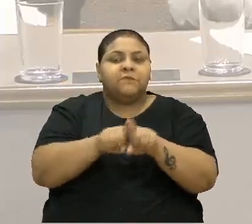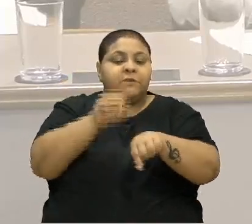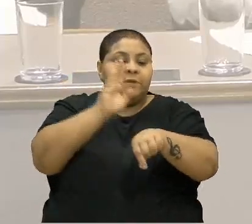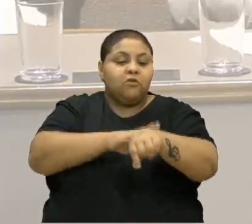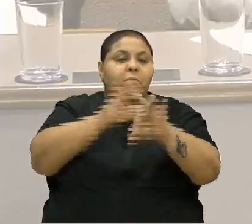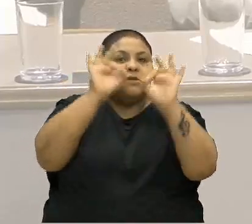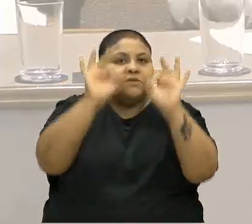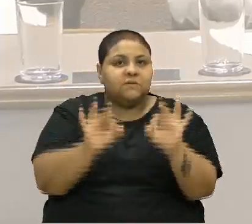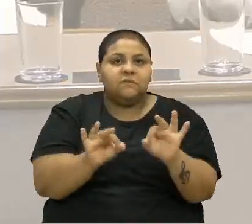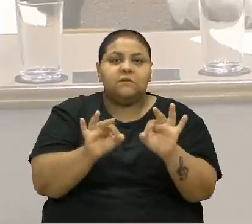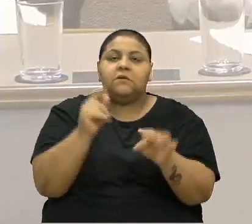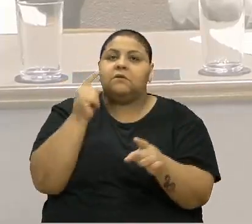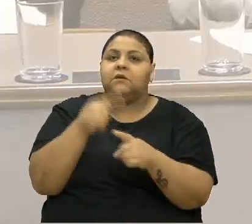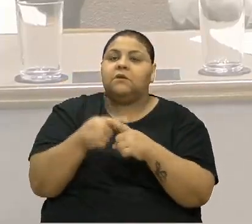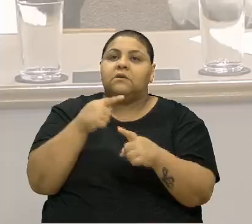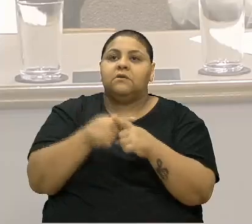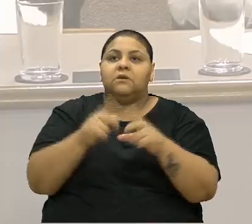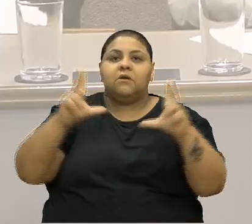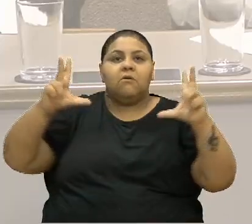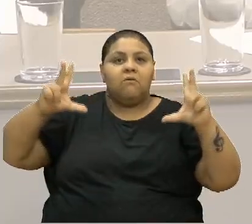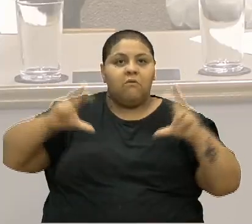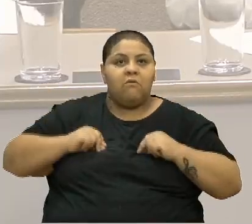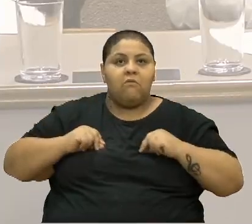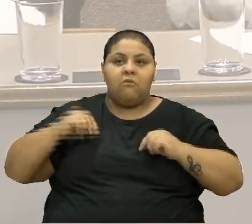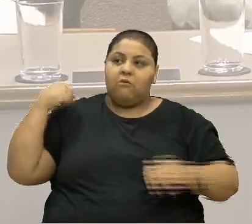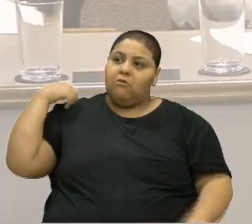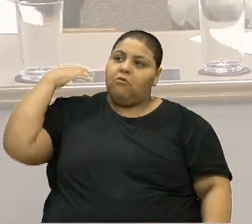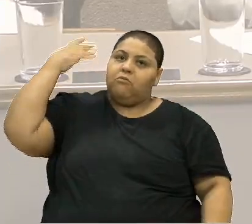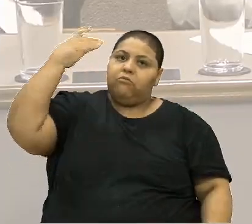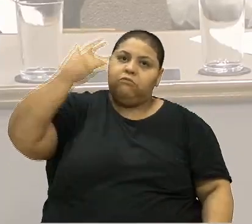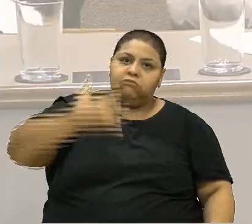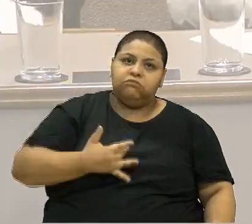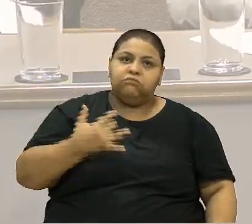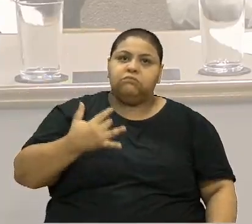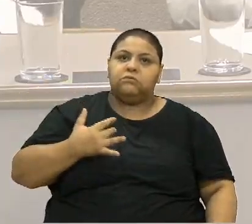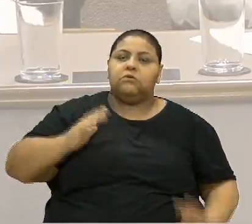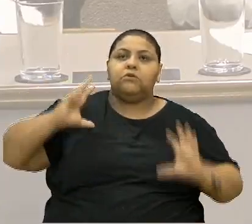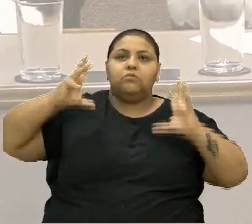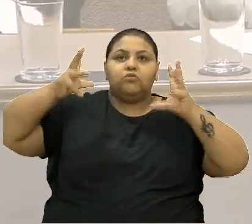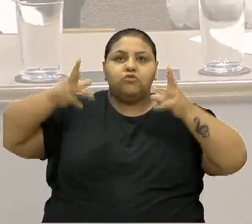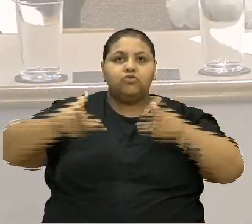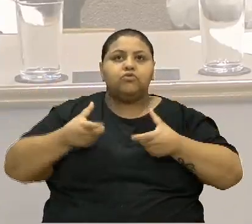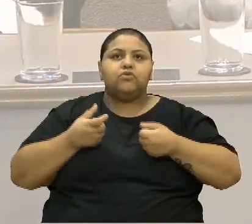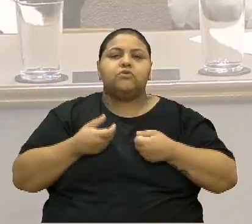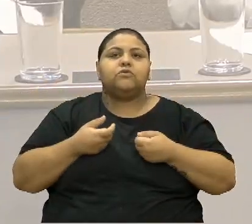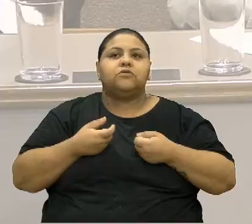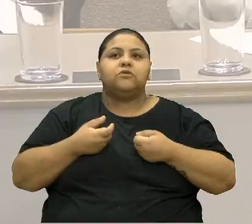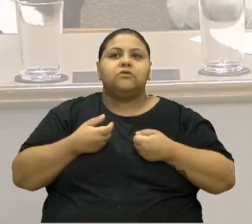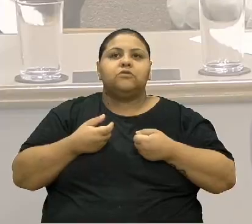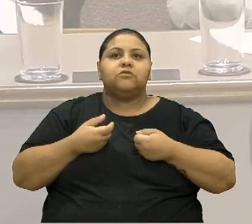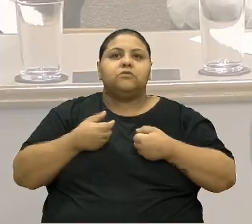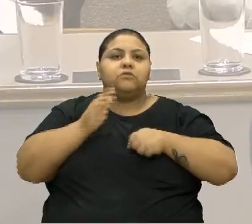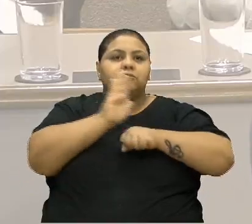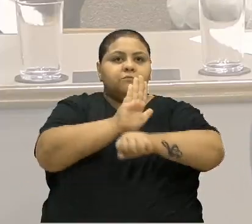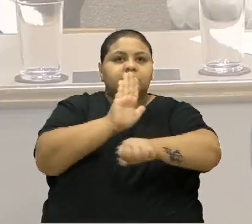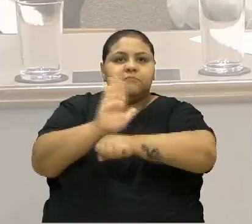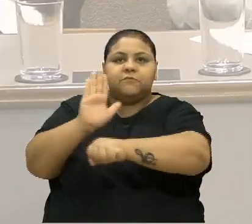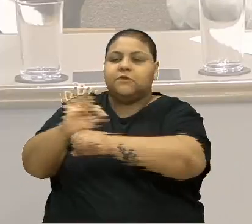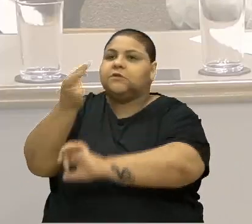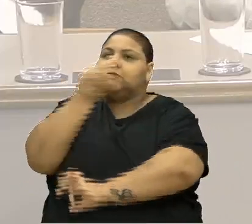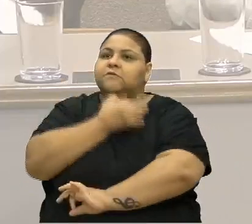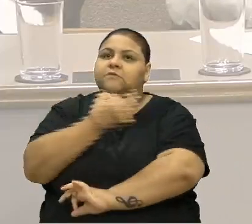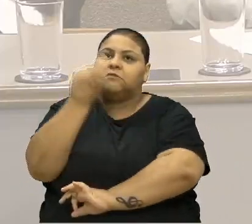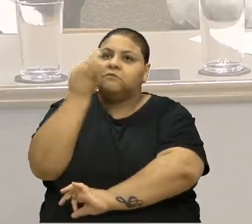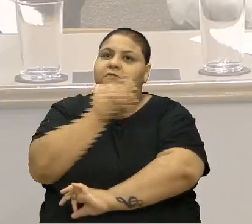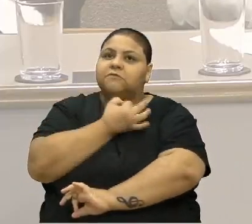certo, porque ele merece pela sua trajetória e por tudo aquilo que ele vai contribuir para Caxias,